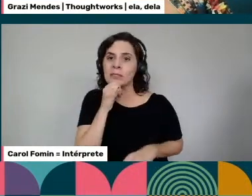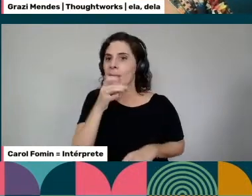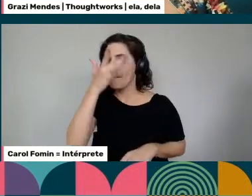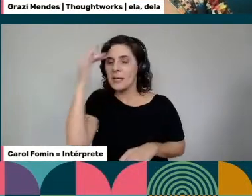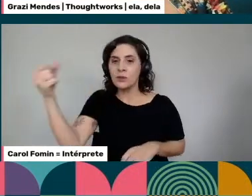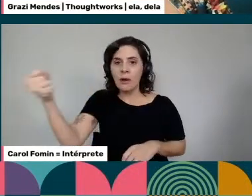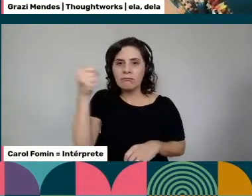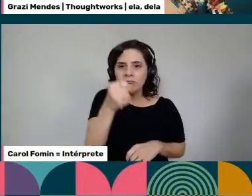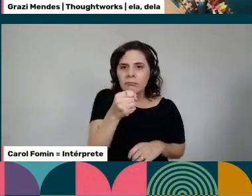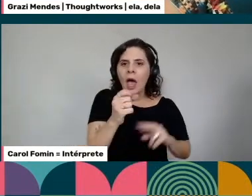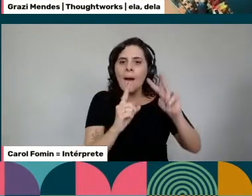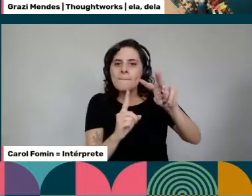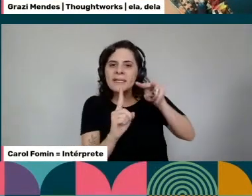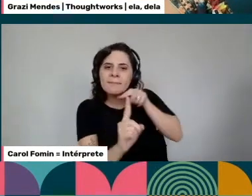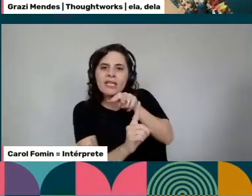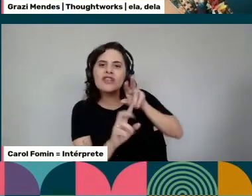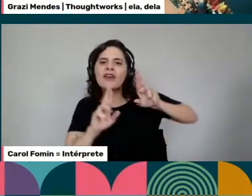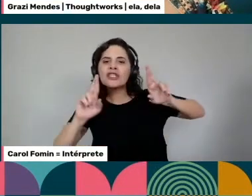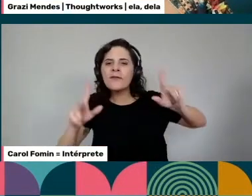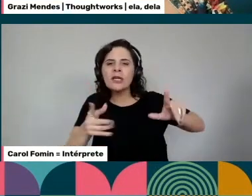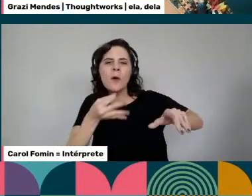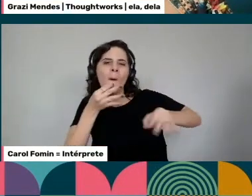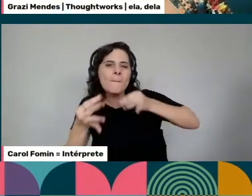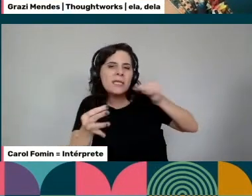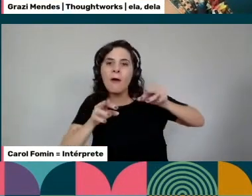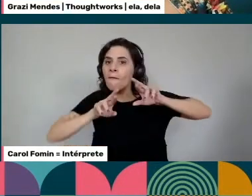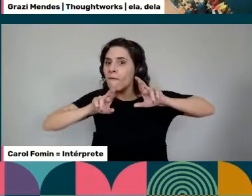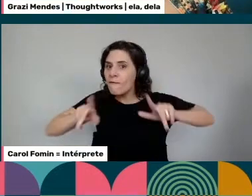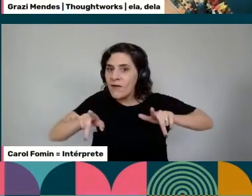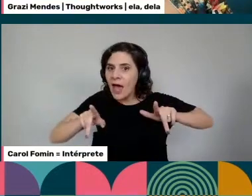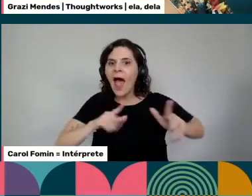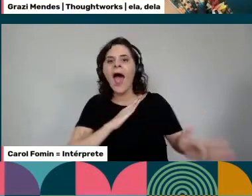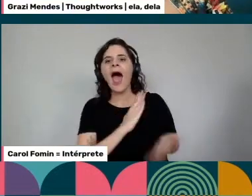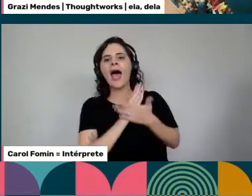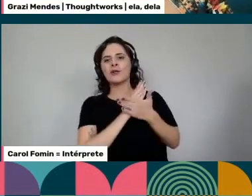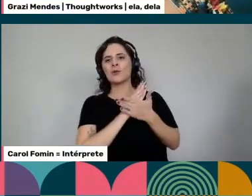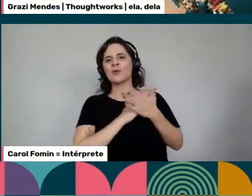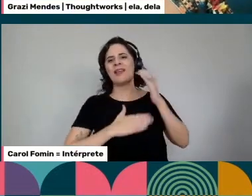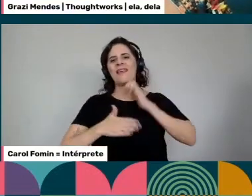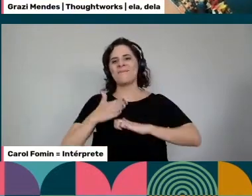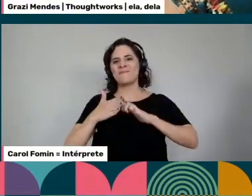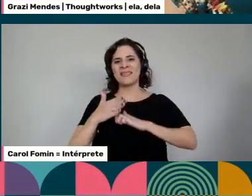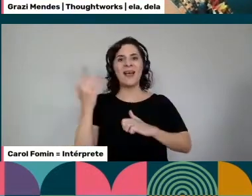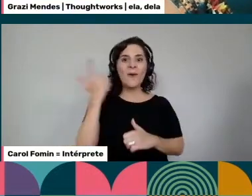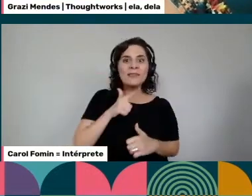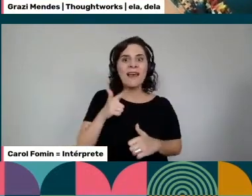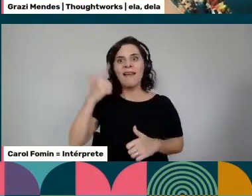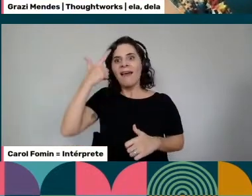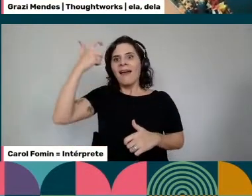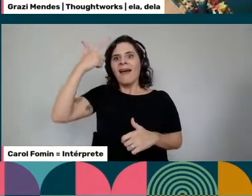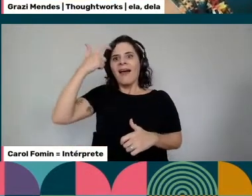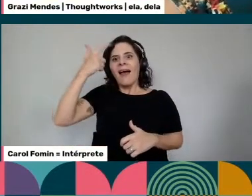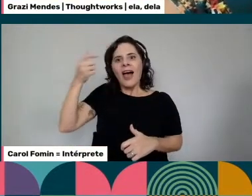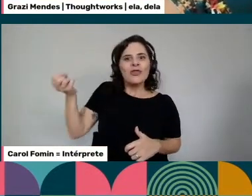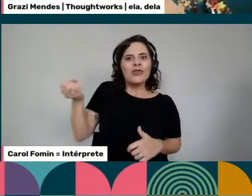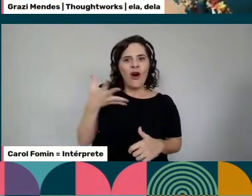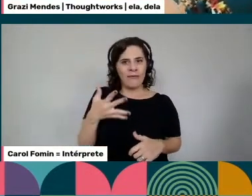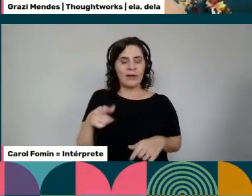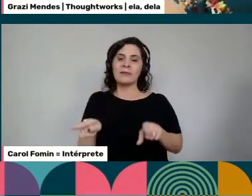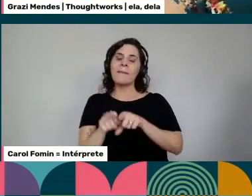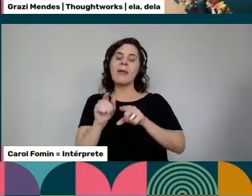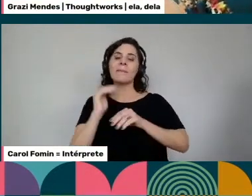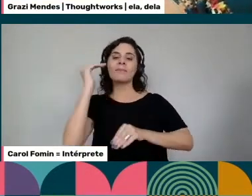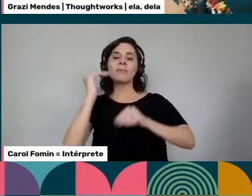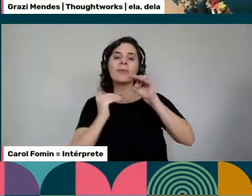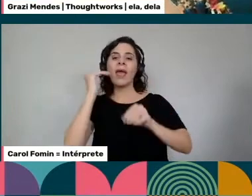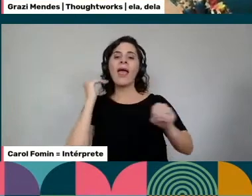ter pensamentos, olhares, lentes diferentes, faz com que as empresas inovem mais. Além da equidade em si, né? Então, promover